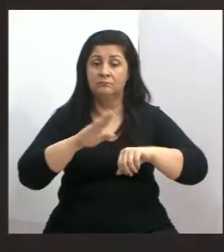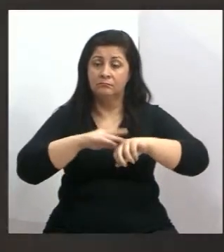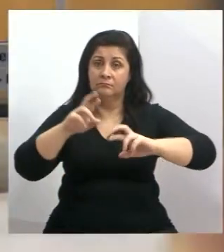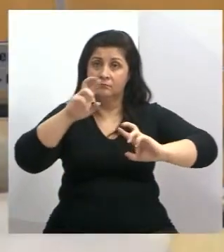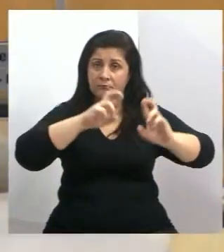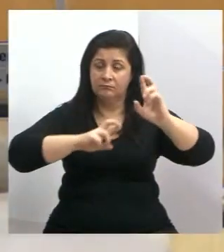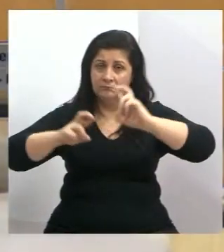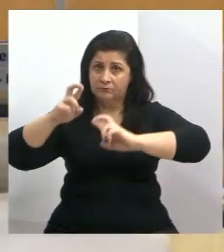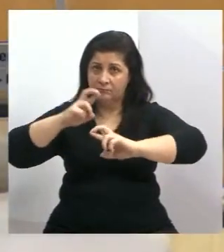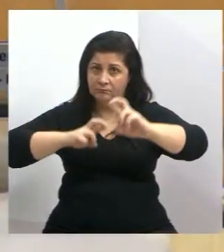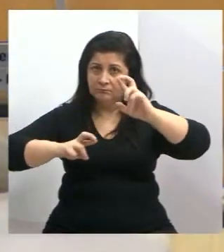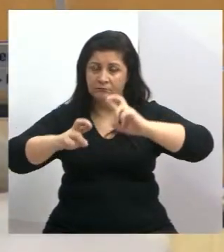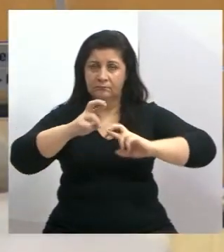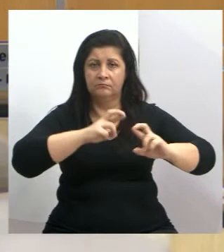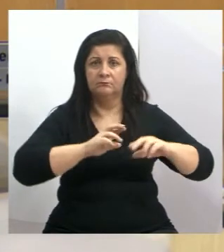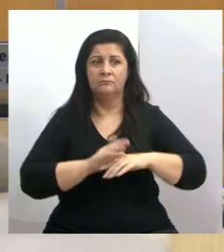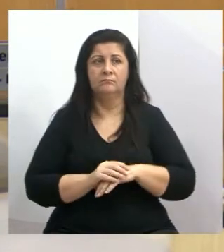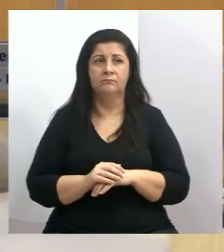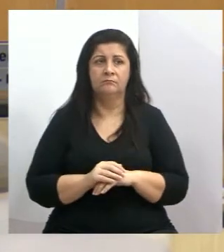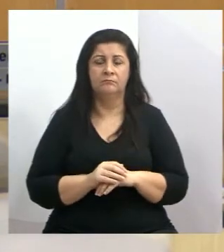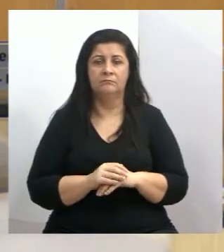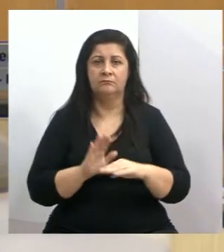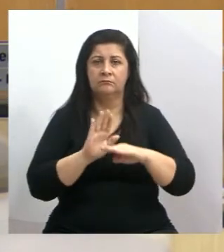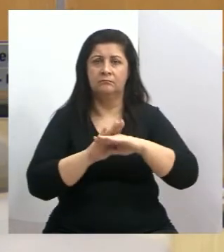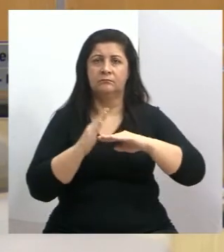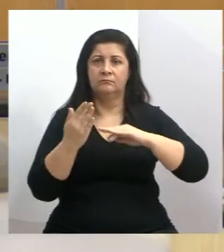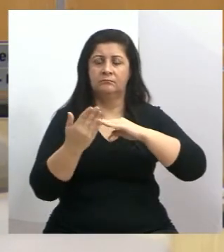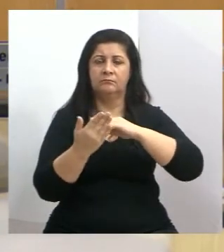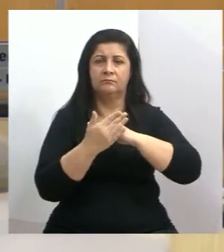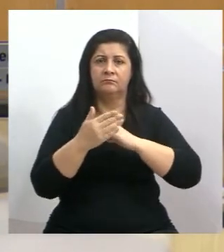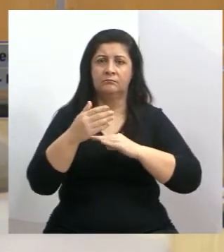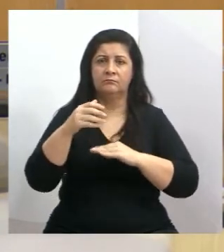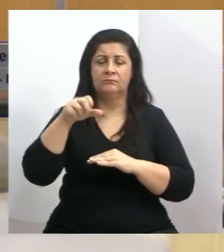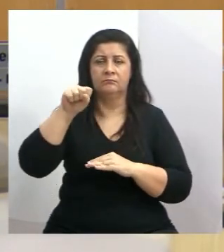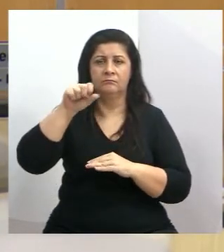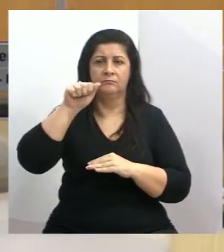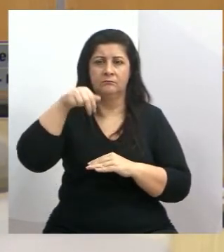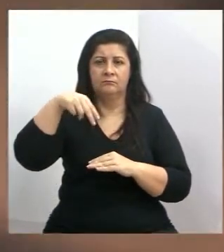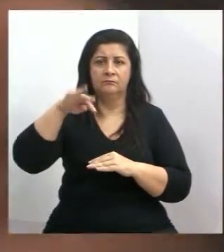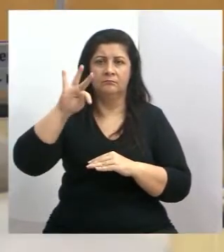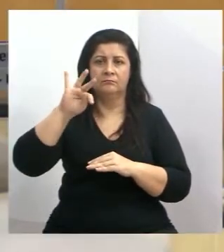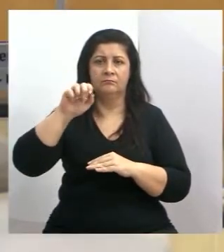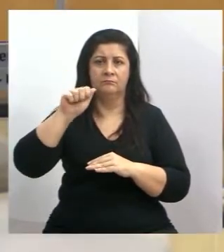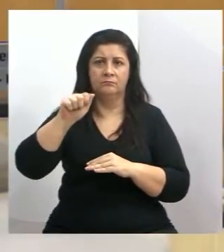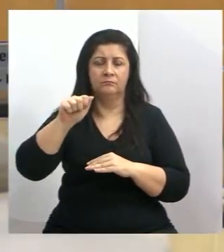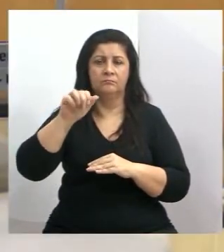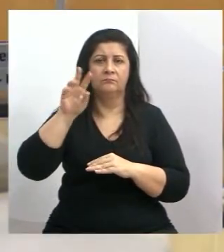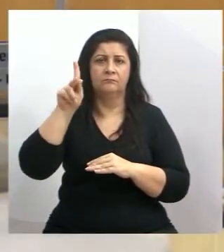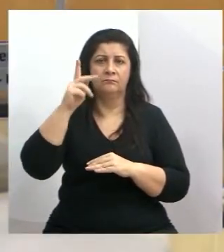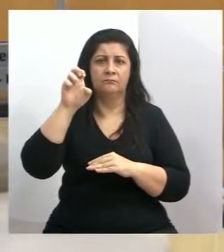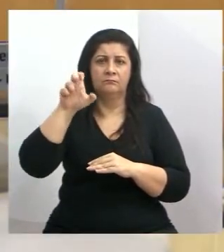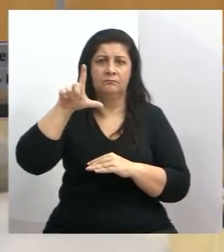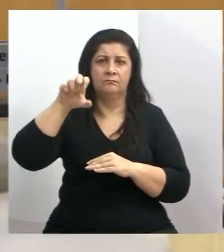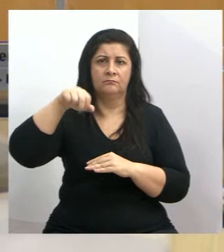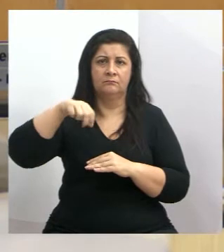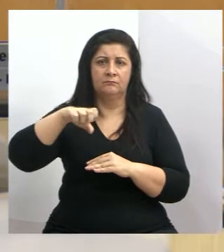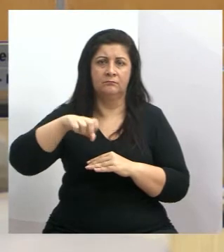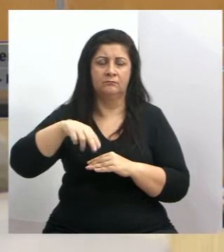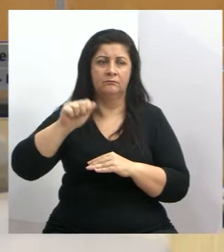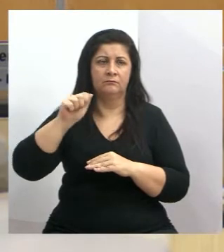intensificação de rondas no Jardim terras de Santa Helena no bairro bandeira branca